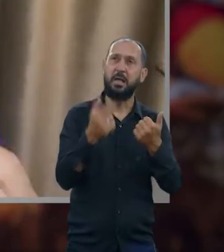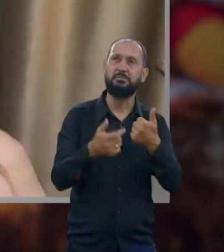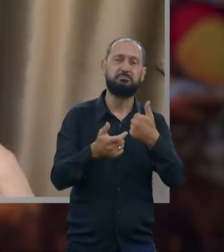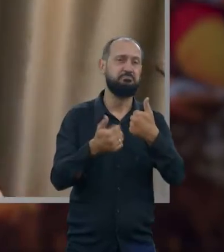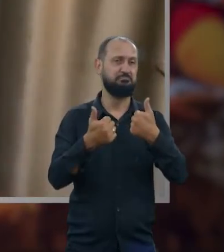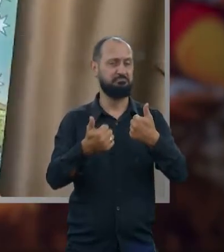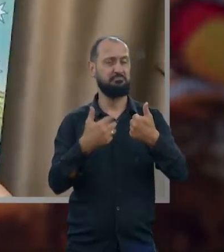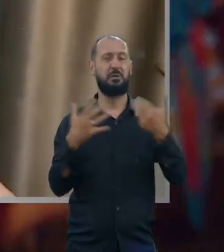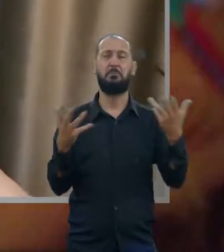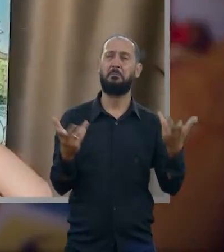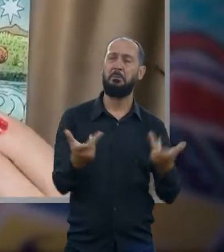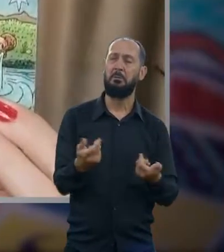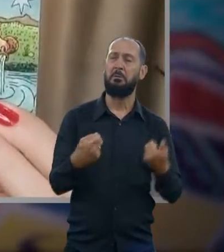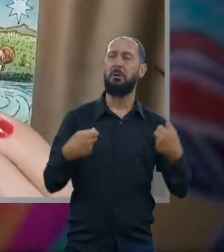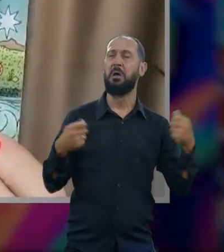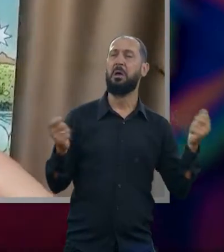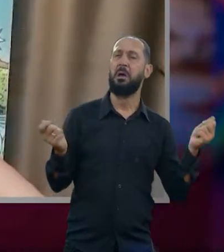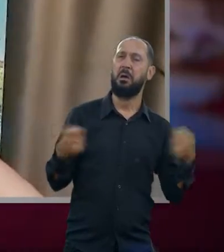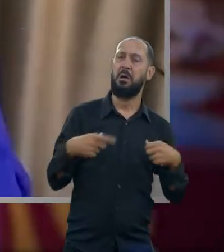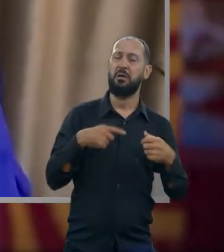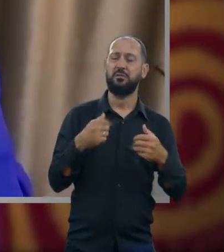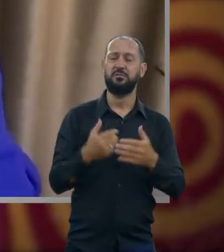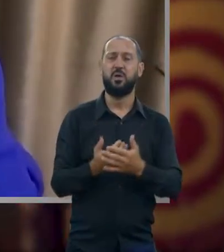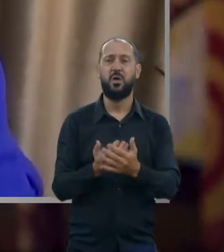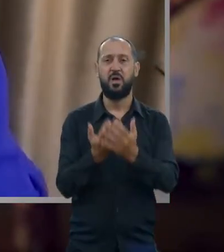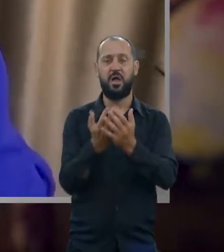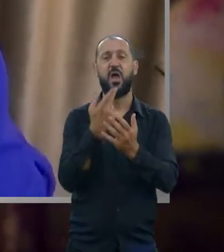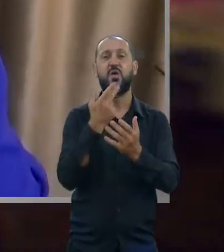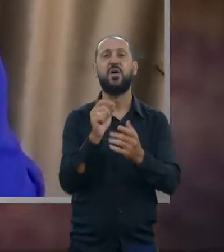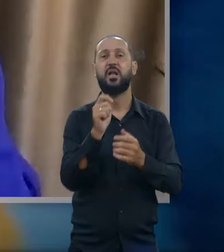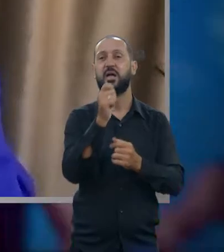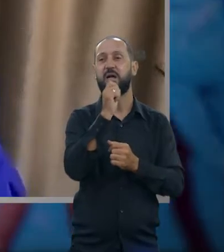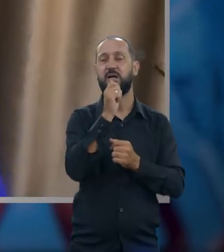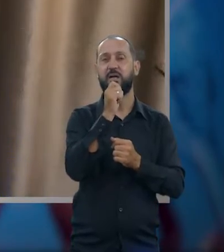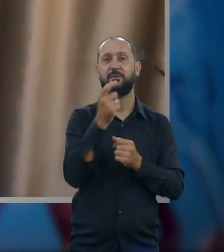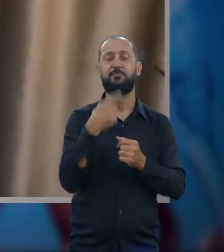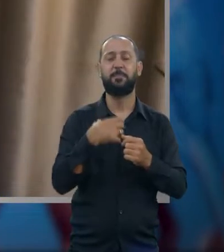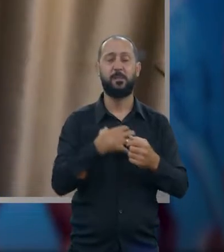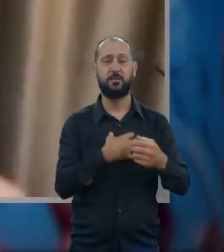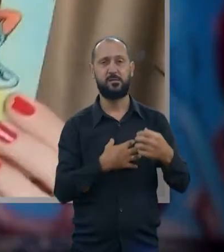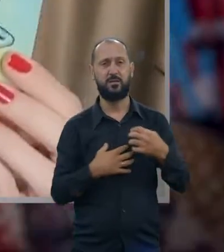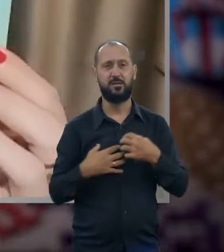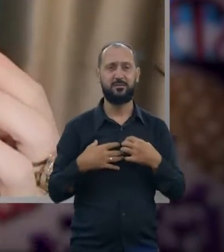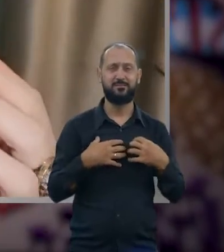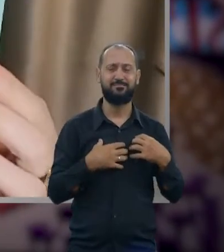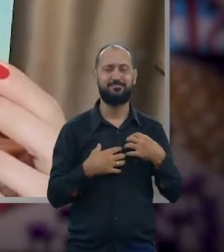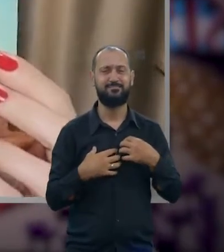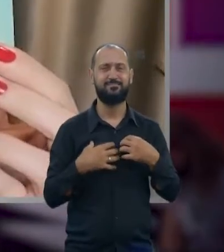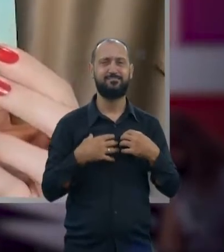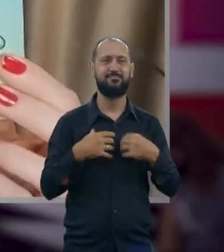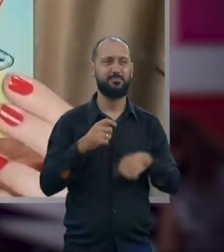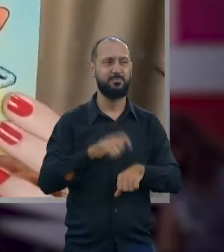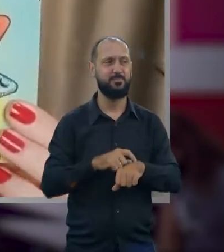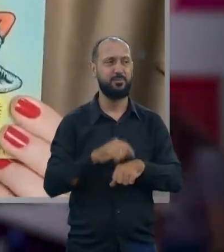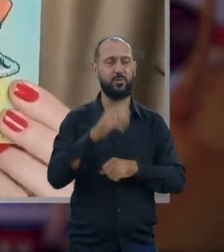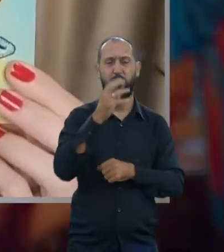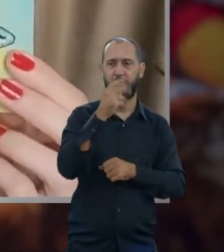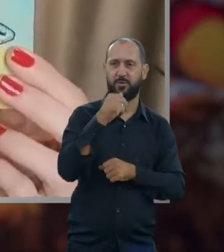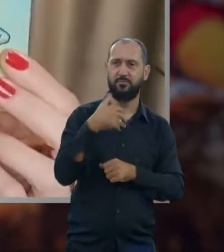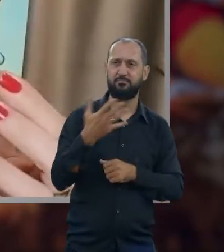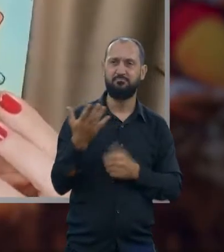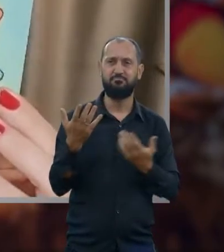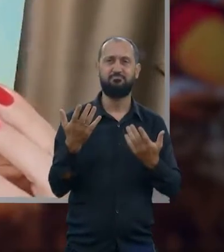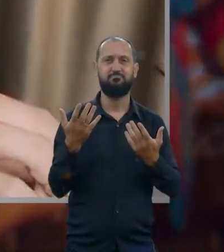mais positivas, de fluidez. Temos aqui umas cartas que falam ainda mais de um desconforto, de uma situação um pouco